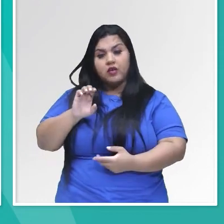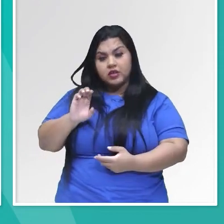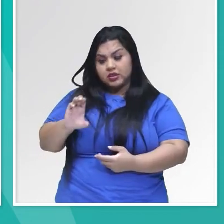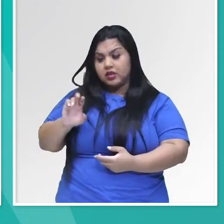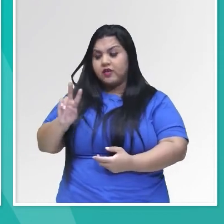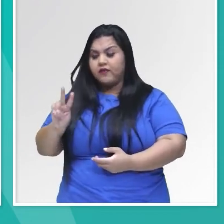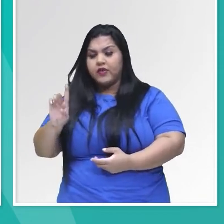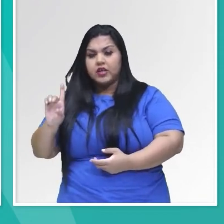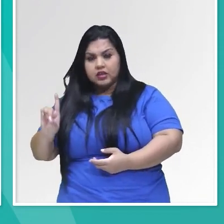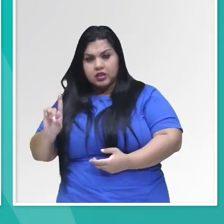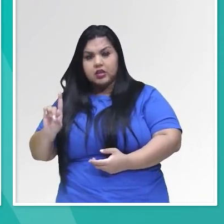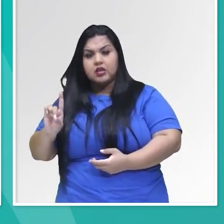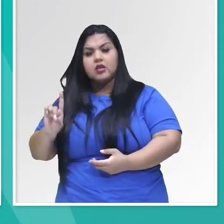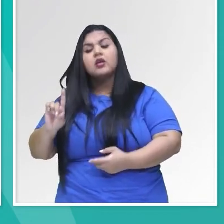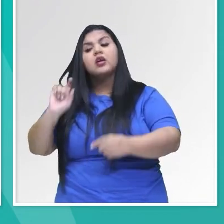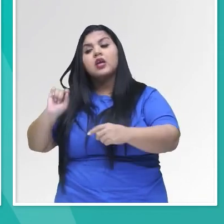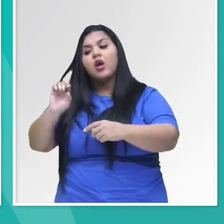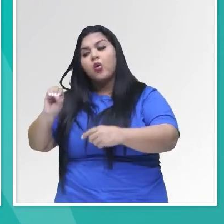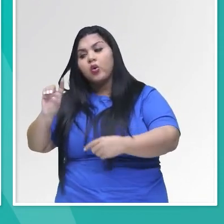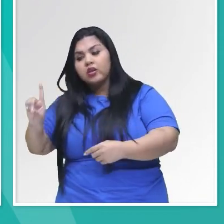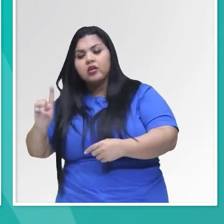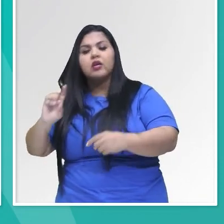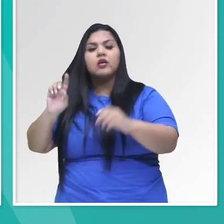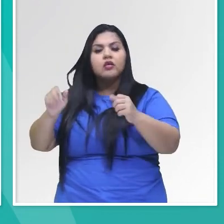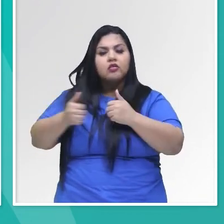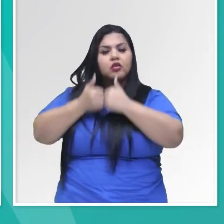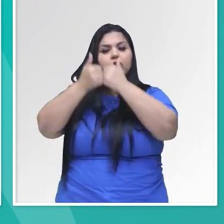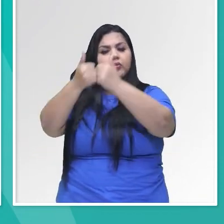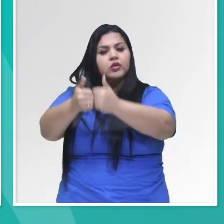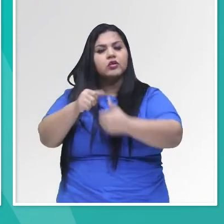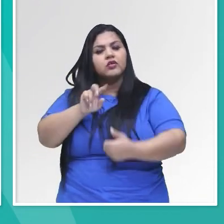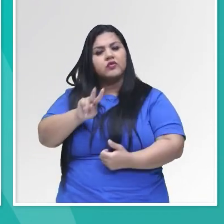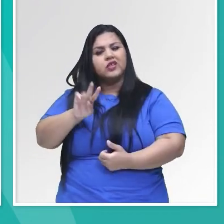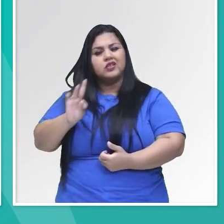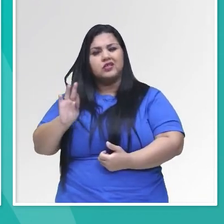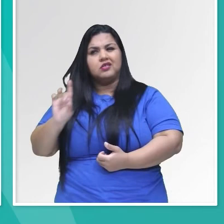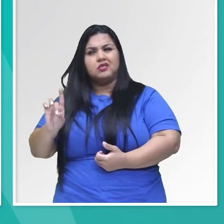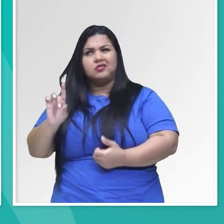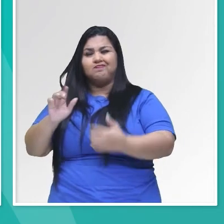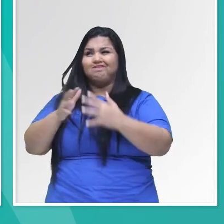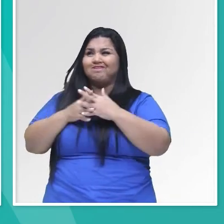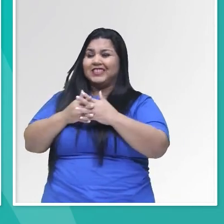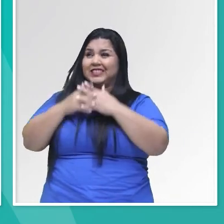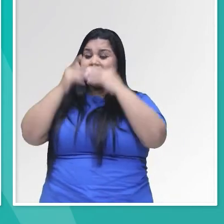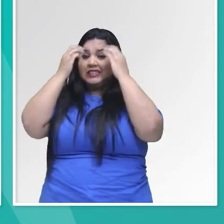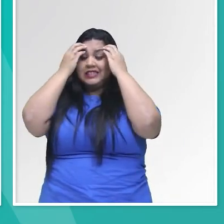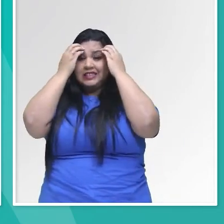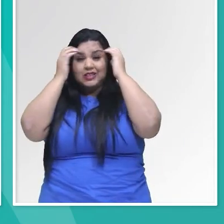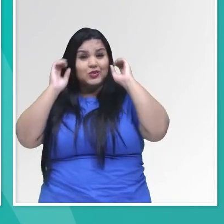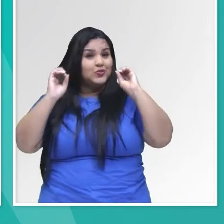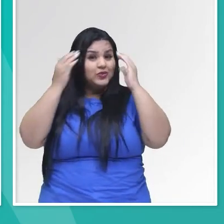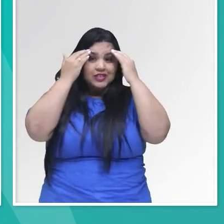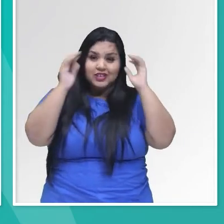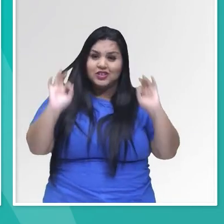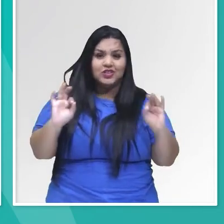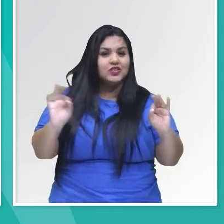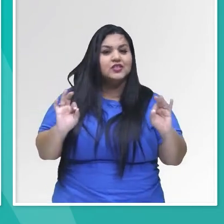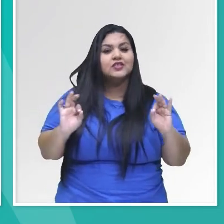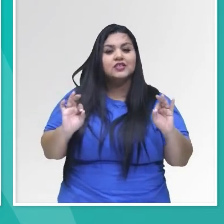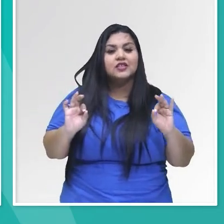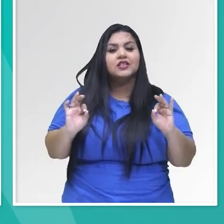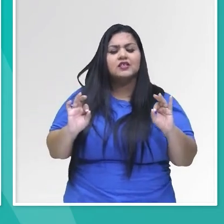objeto direto que acompanha um verbo transitivo direto. Ih, professor, complicou, mas descomplicou. Tá bom, você